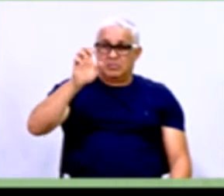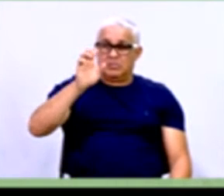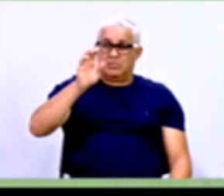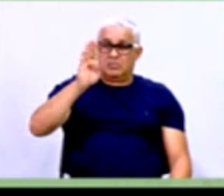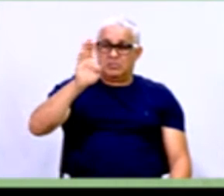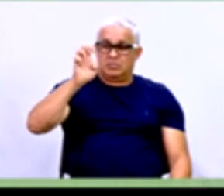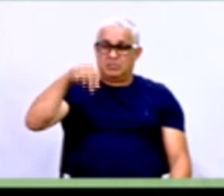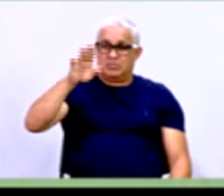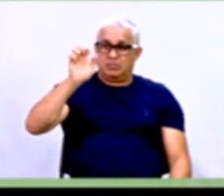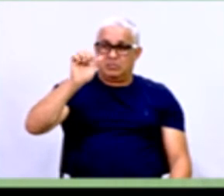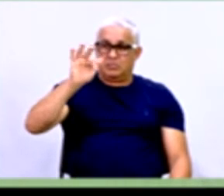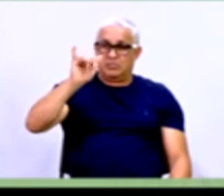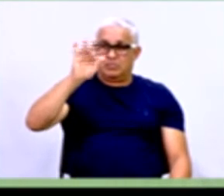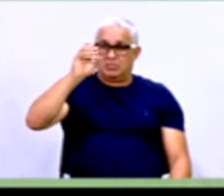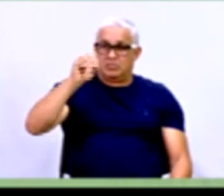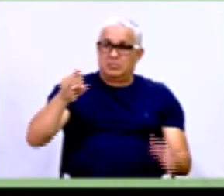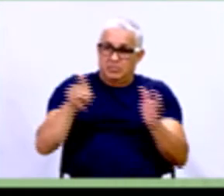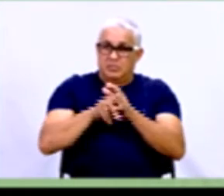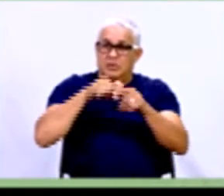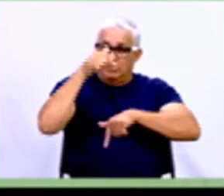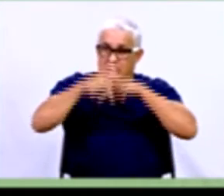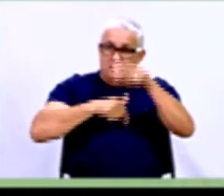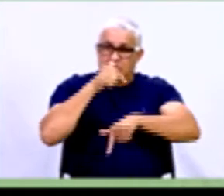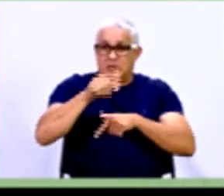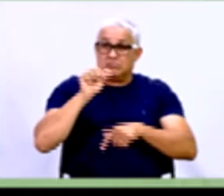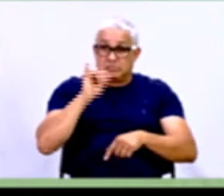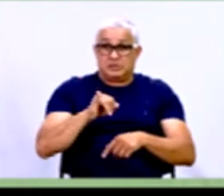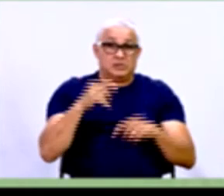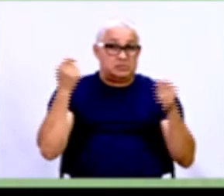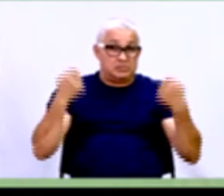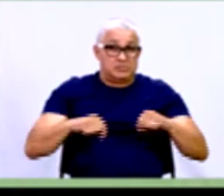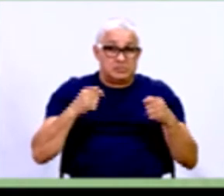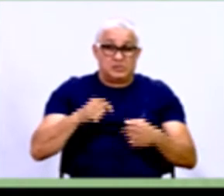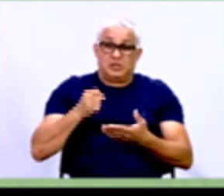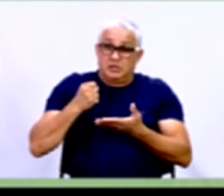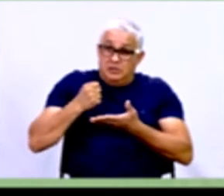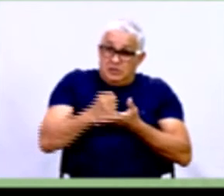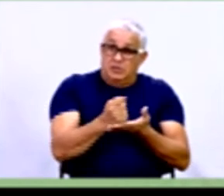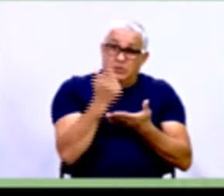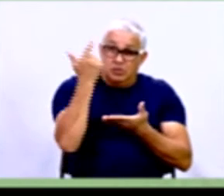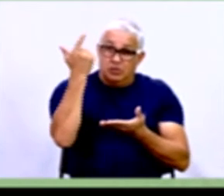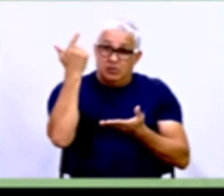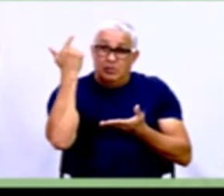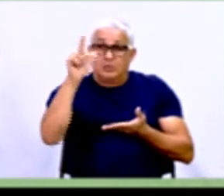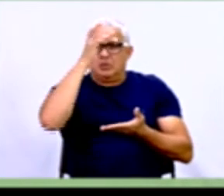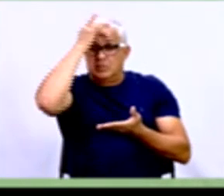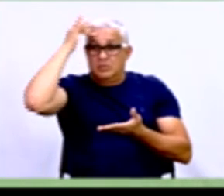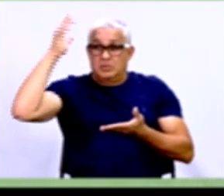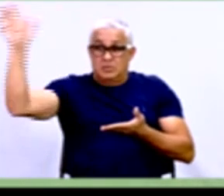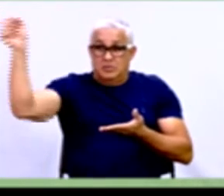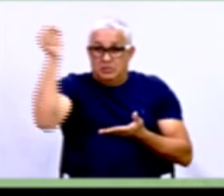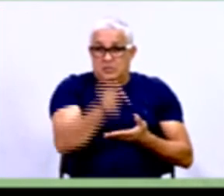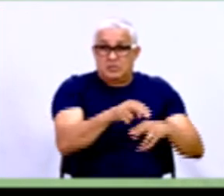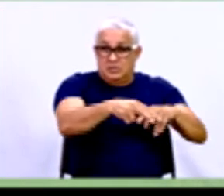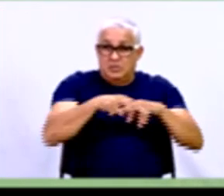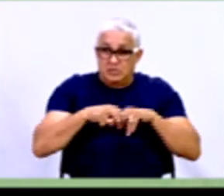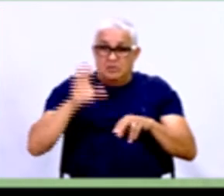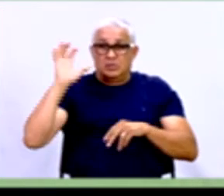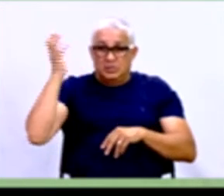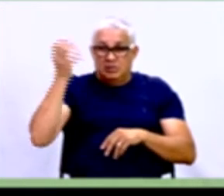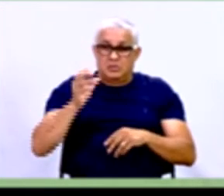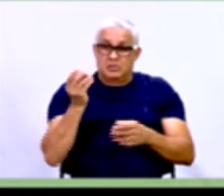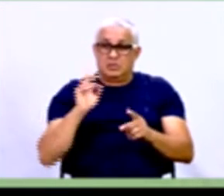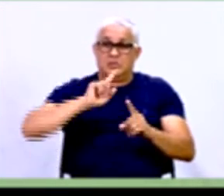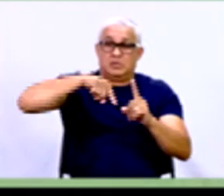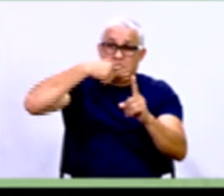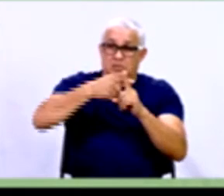isso, quando o beneficiário necessitar de assistência permanente de outra pessoa, em razão do acidente, será acrescido o percentual